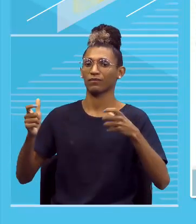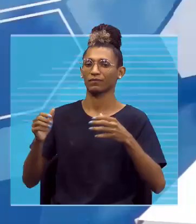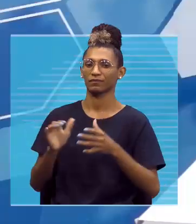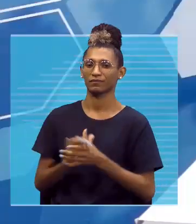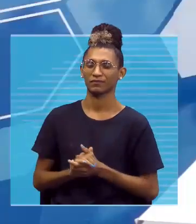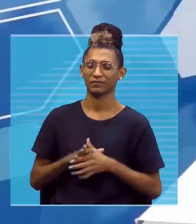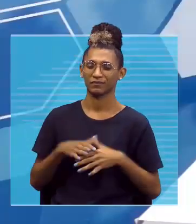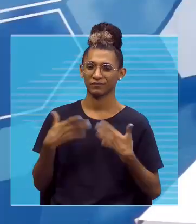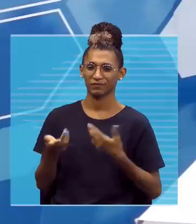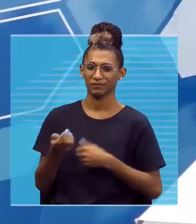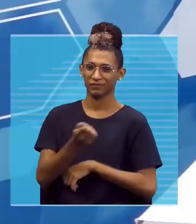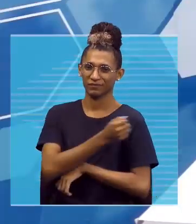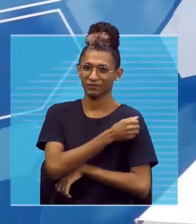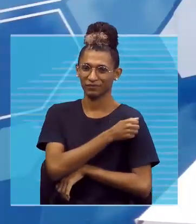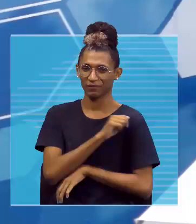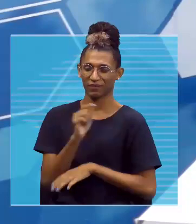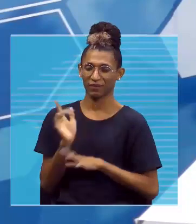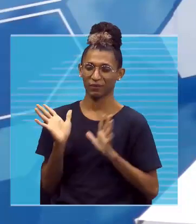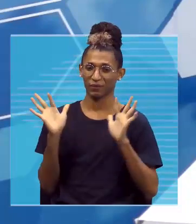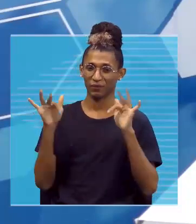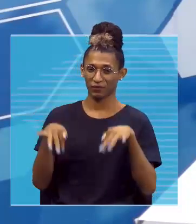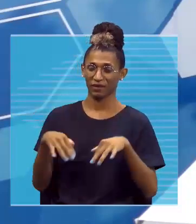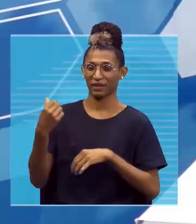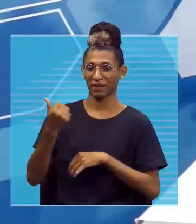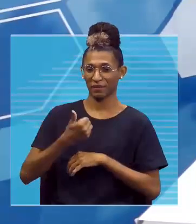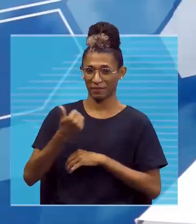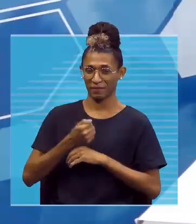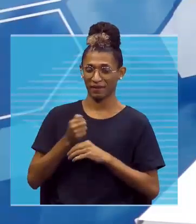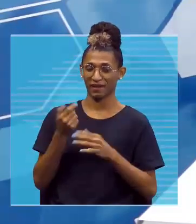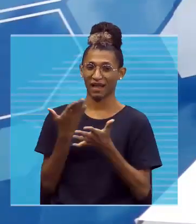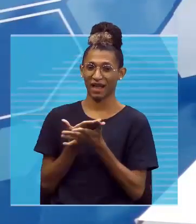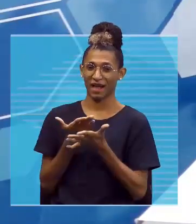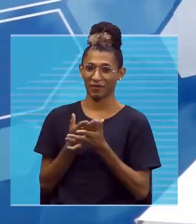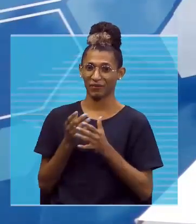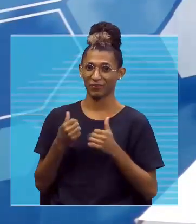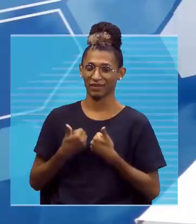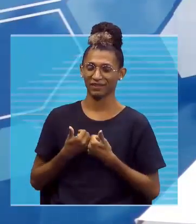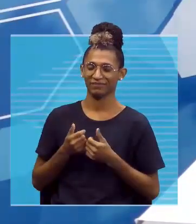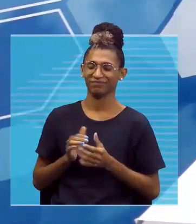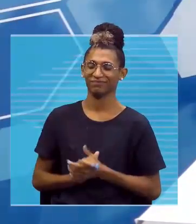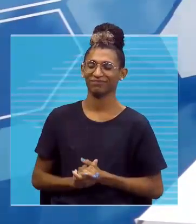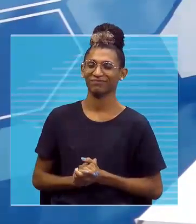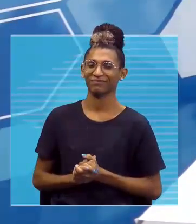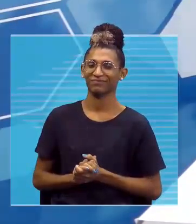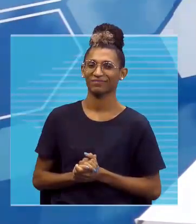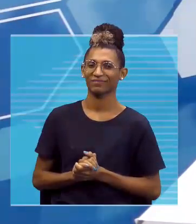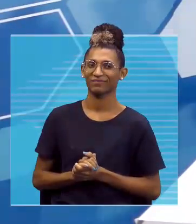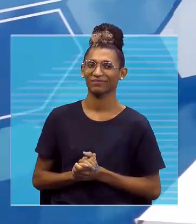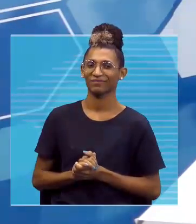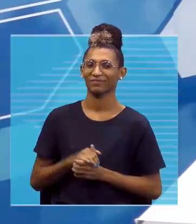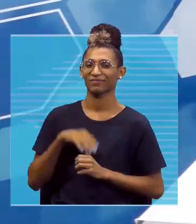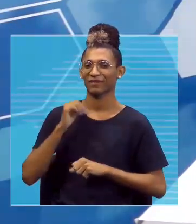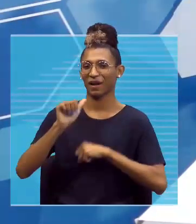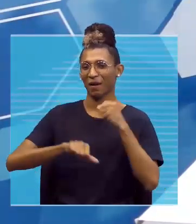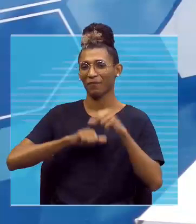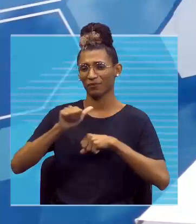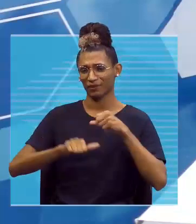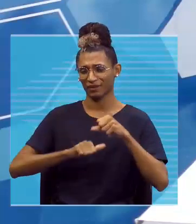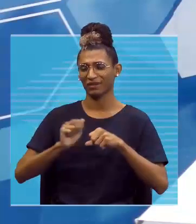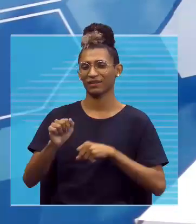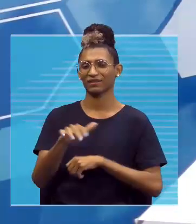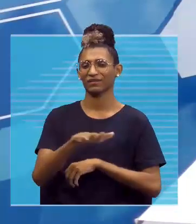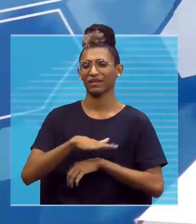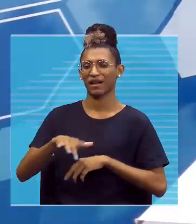bom toma com isso nós vamos fechando o nosso primeiro Episódio de hoje a modernização do